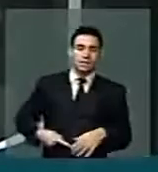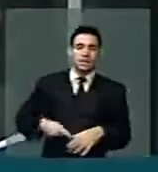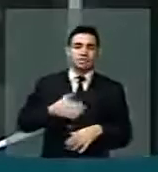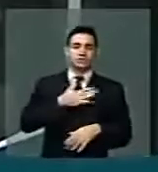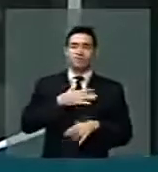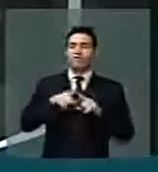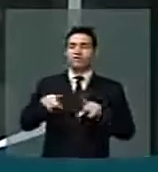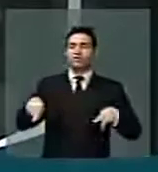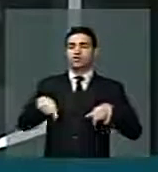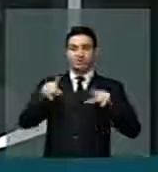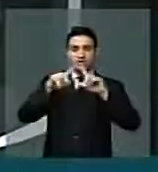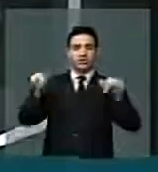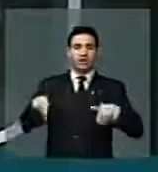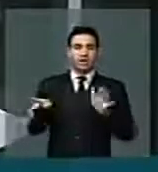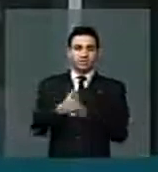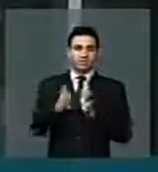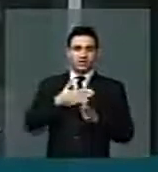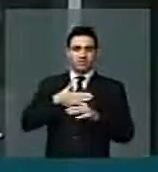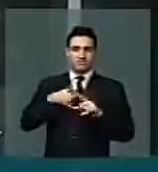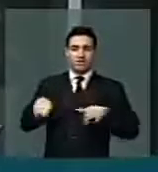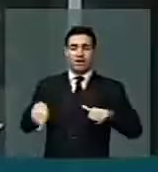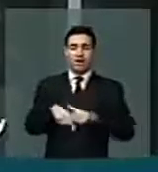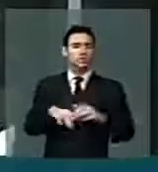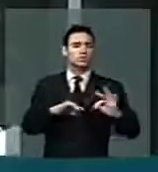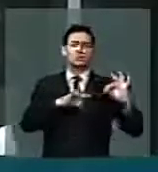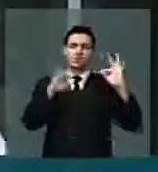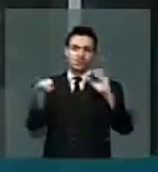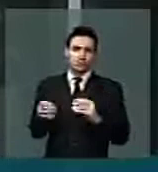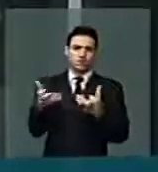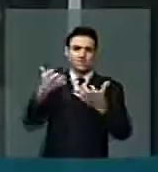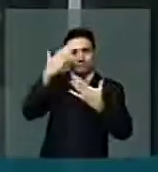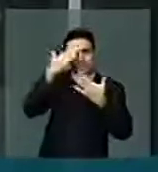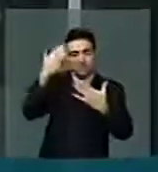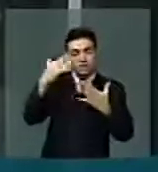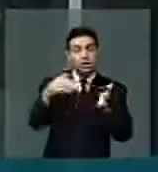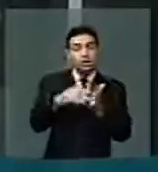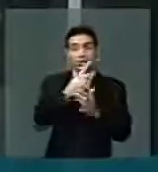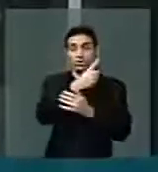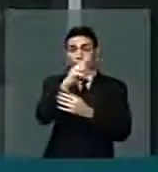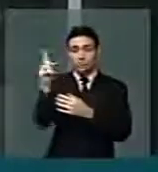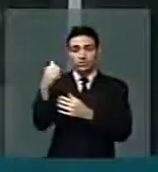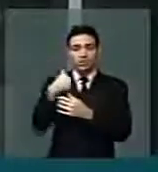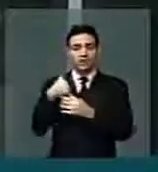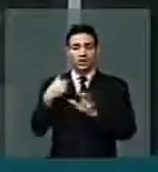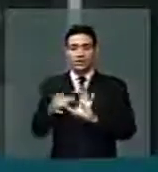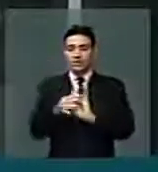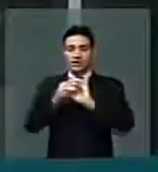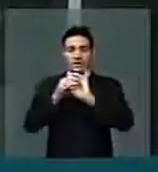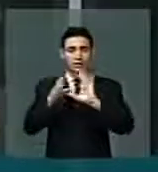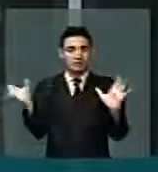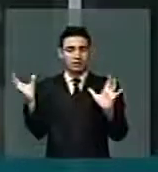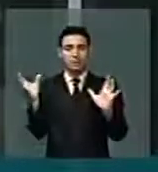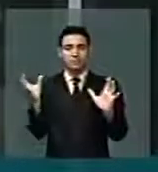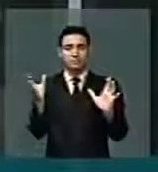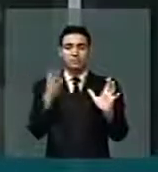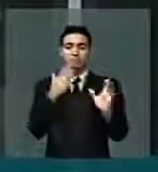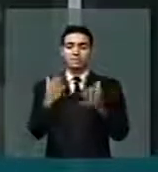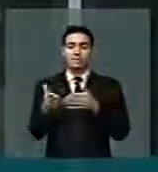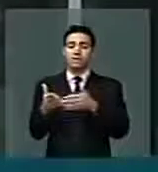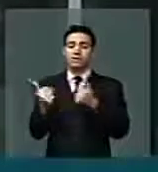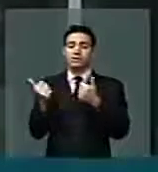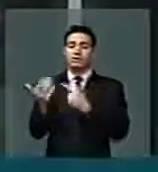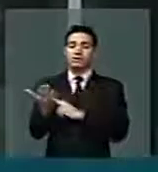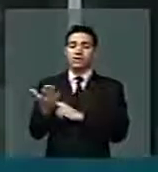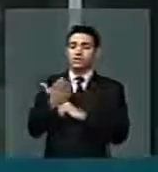funcionários do meu gabinete, enfim, a todos. E, por último, me colocar à disposição, pedir ajuda